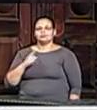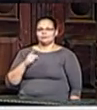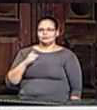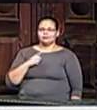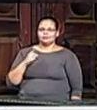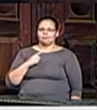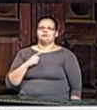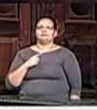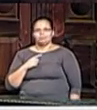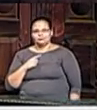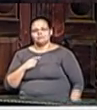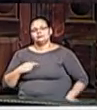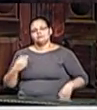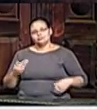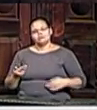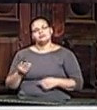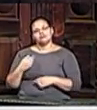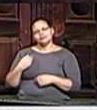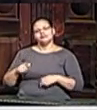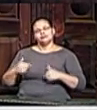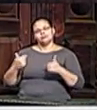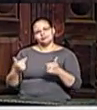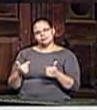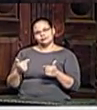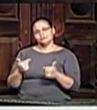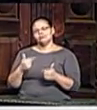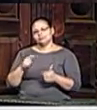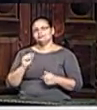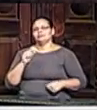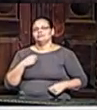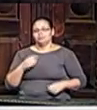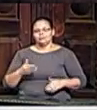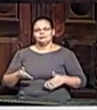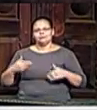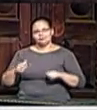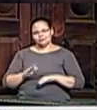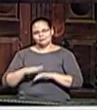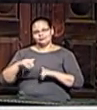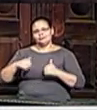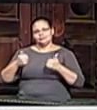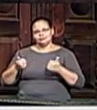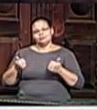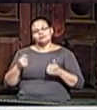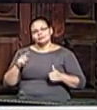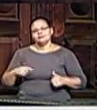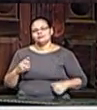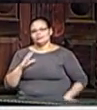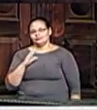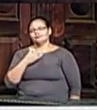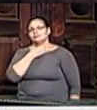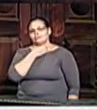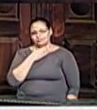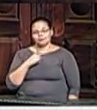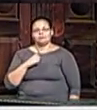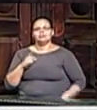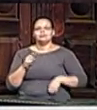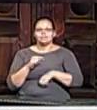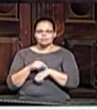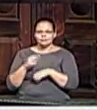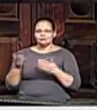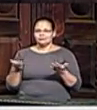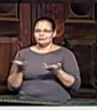Ou seja, você vê casos concretos, onde o programa de austeridade foi aplicado e não deram o